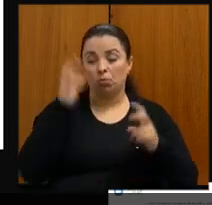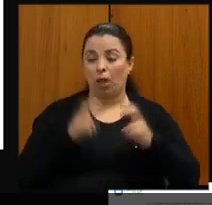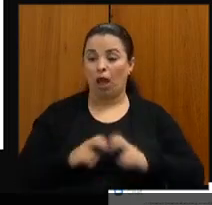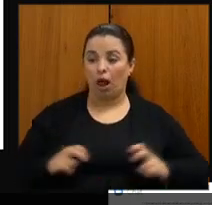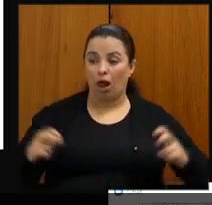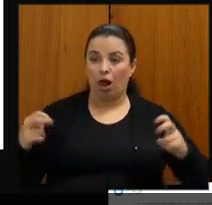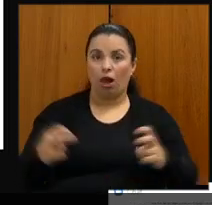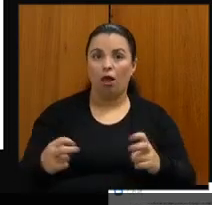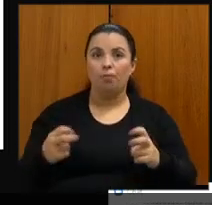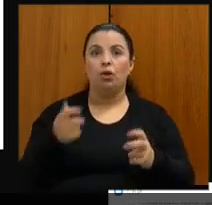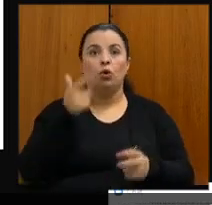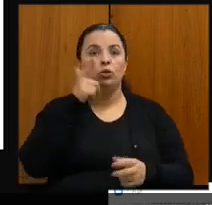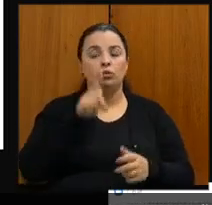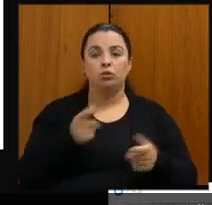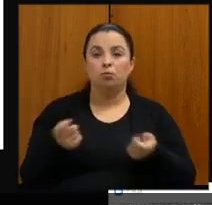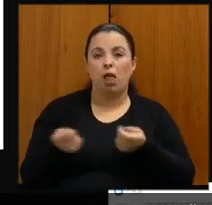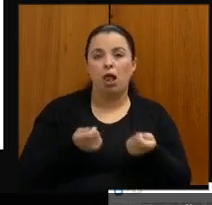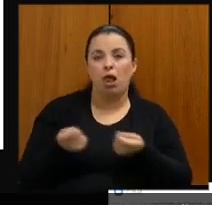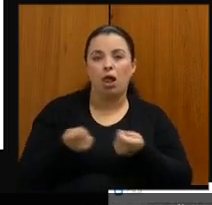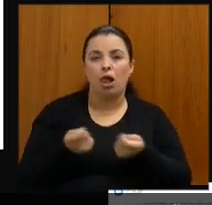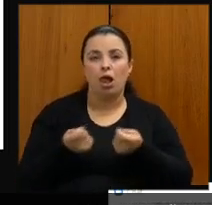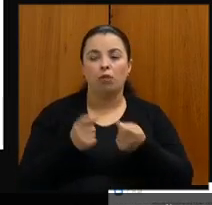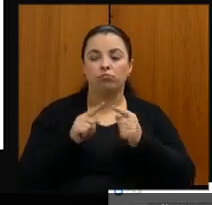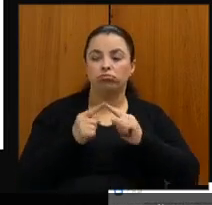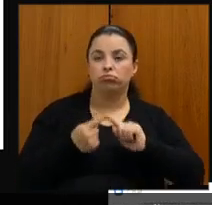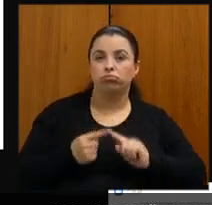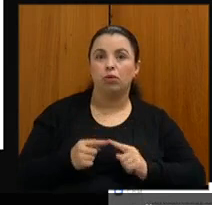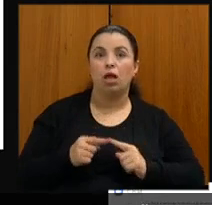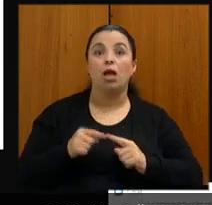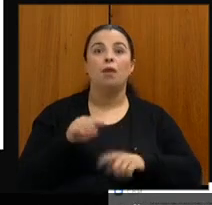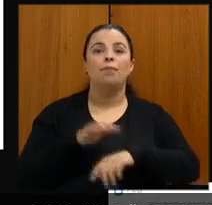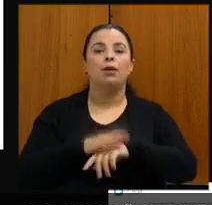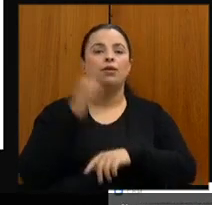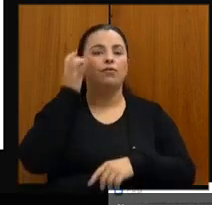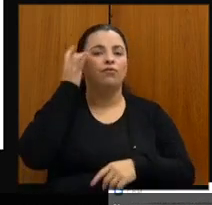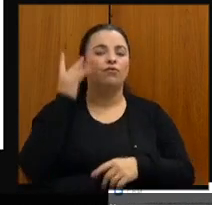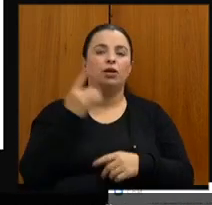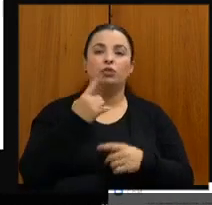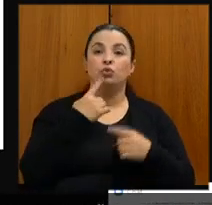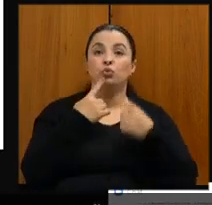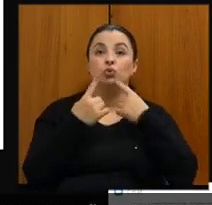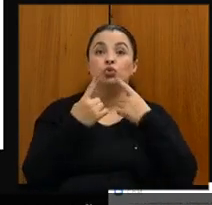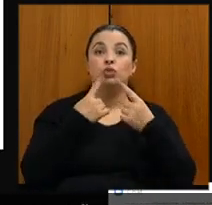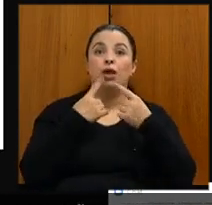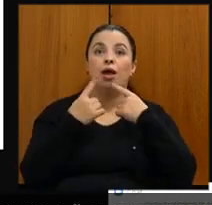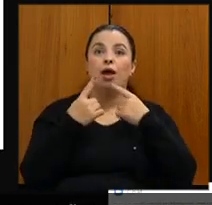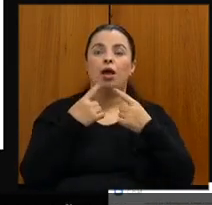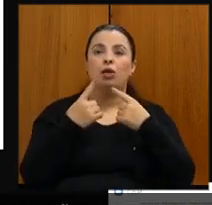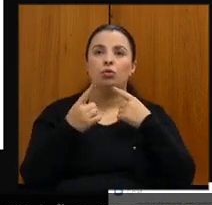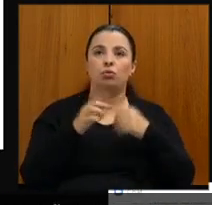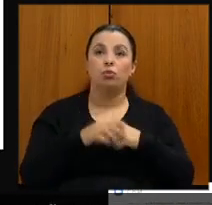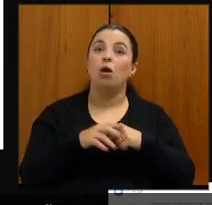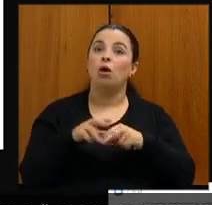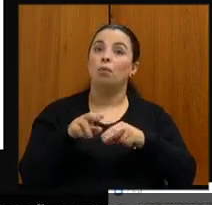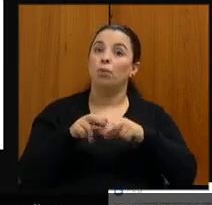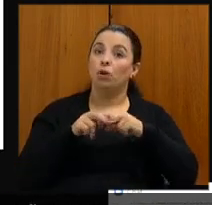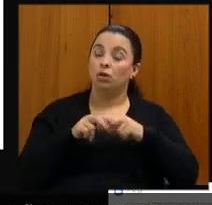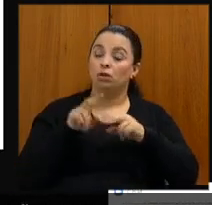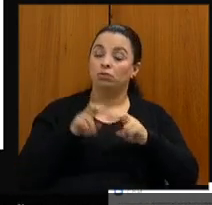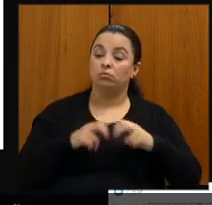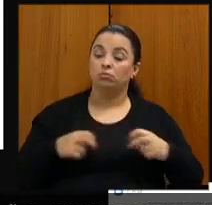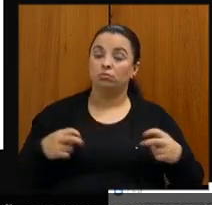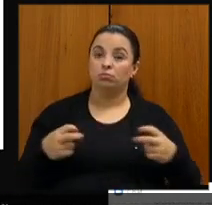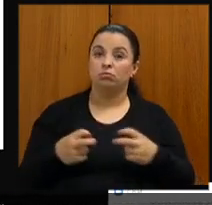mesa para uma negociação facilita muito esse diallo nem tão É por isso por isso que a mesa é é